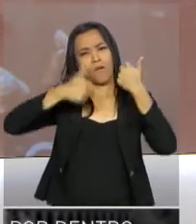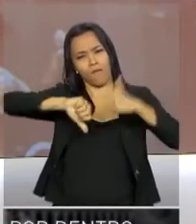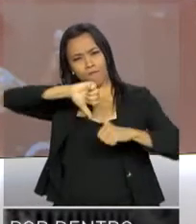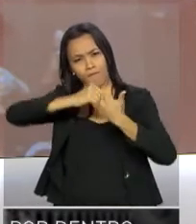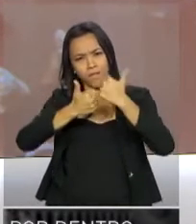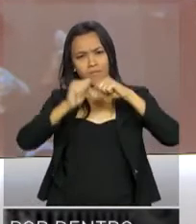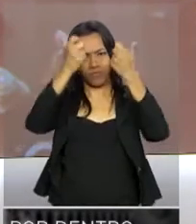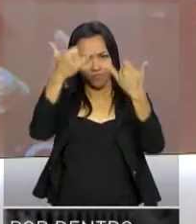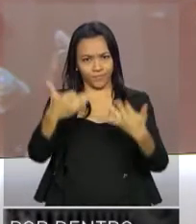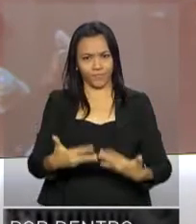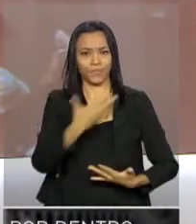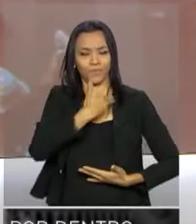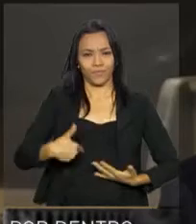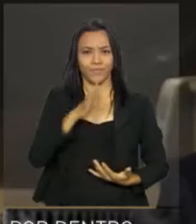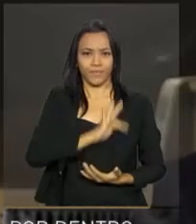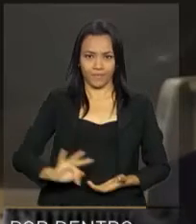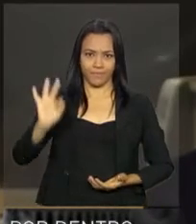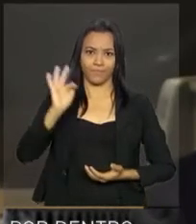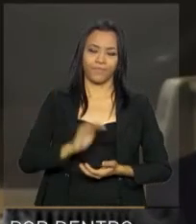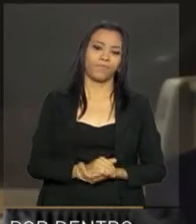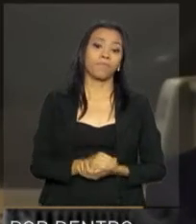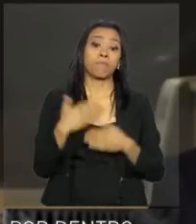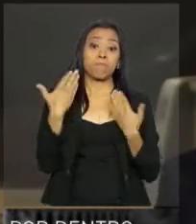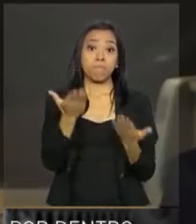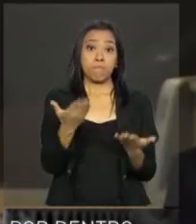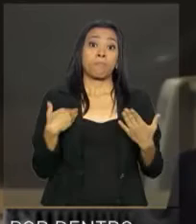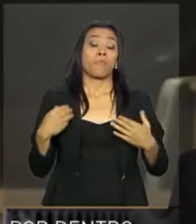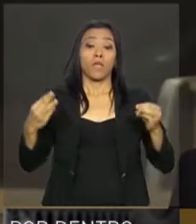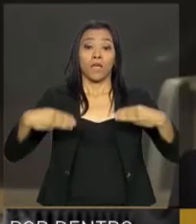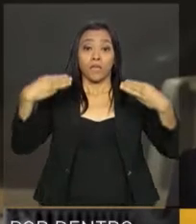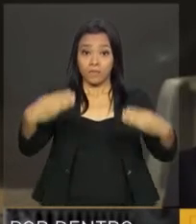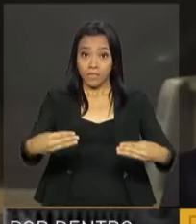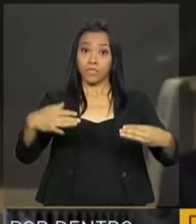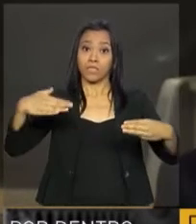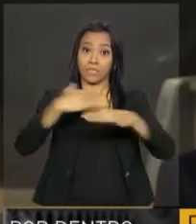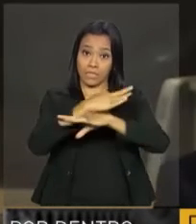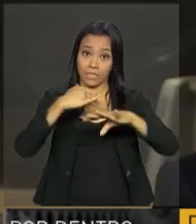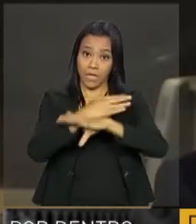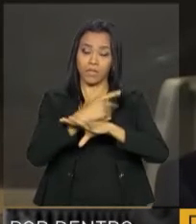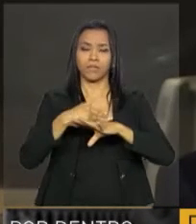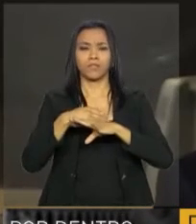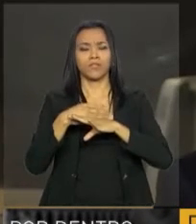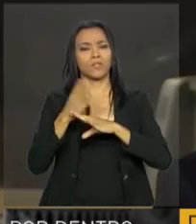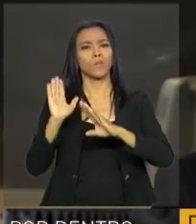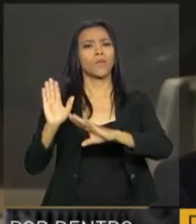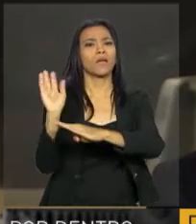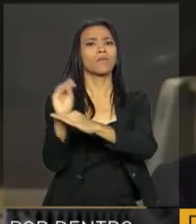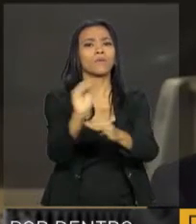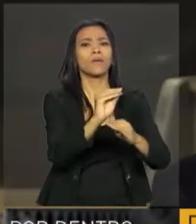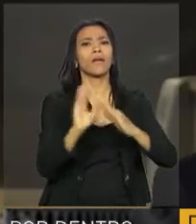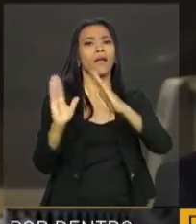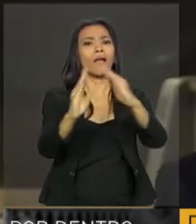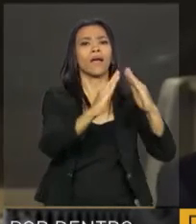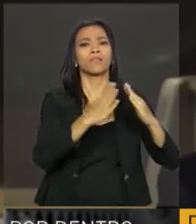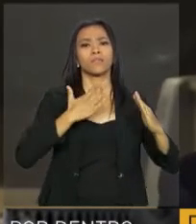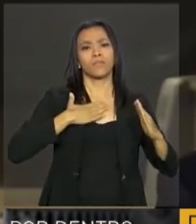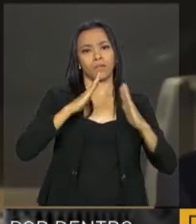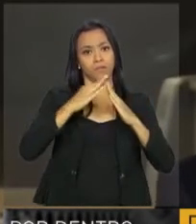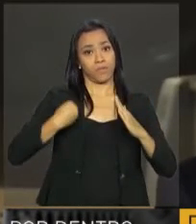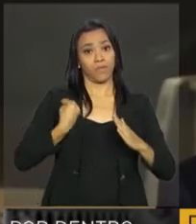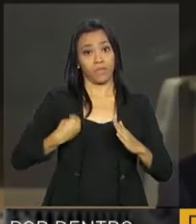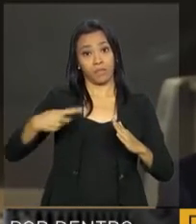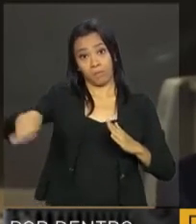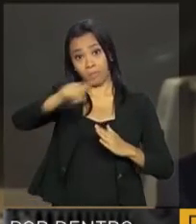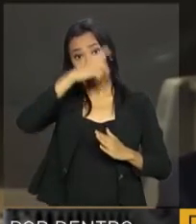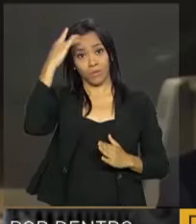do governo federal. No Ministério da Cidade nós cuidamos do Minha Casa Minha Vida, que entrega residências aos brasileiros que não têm. O